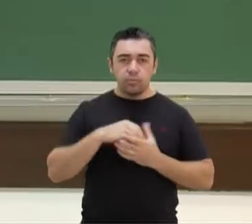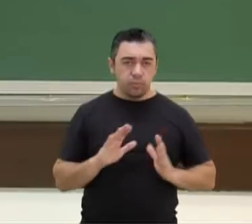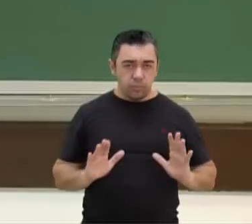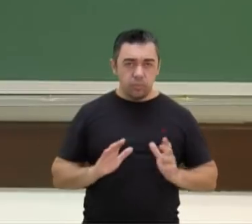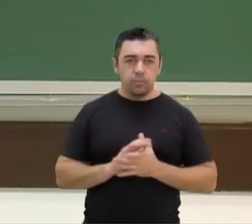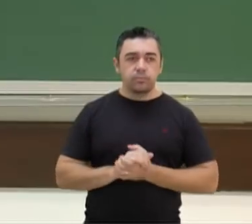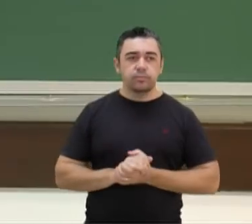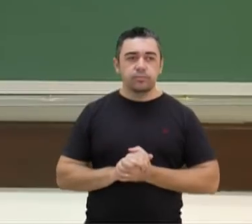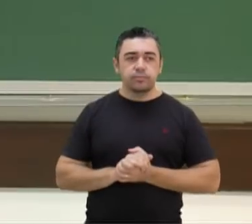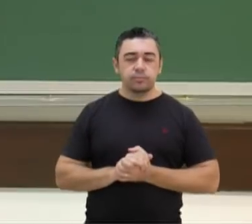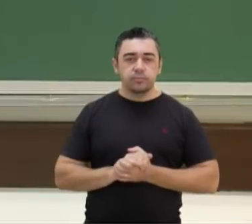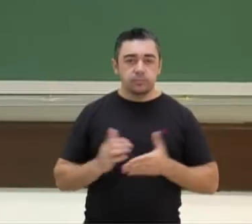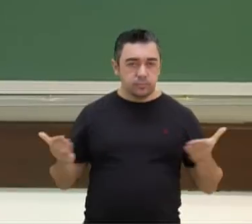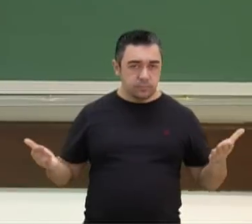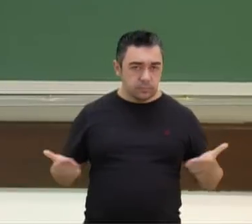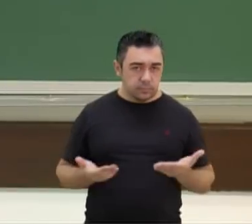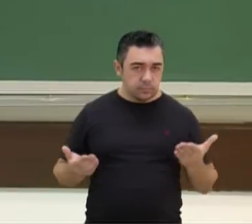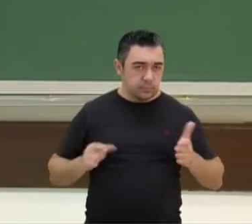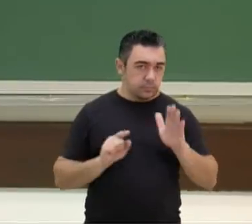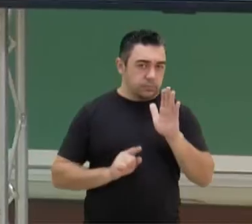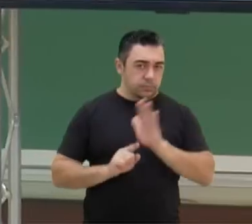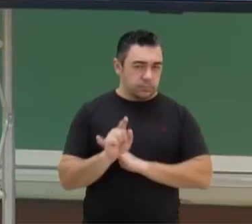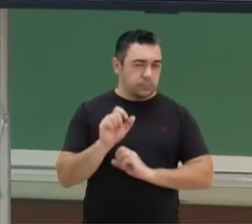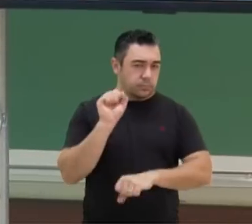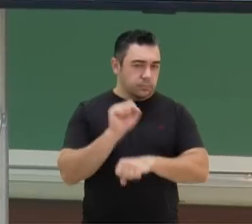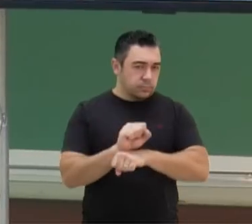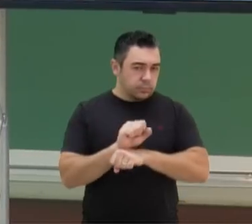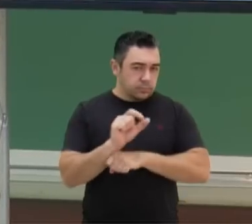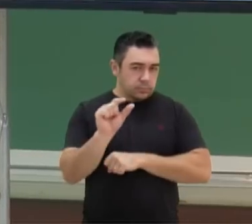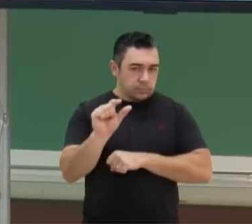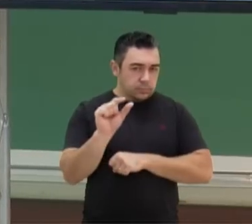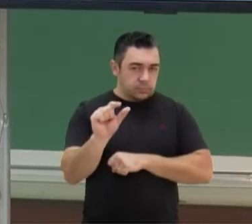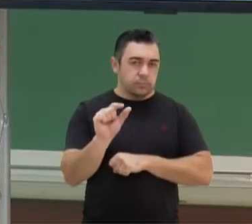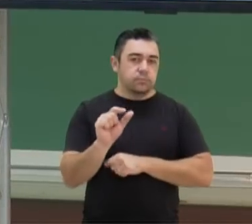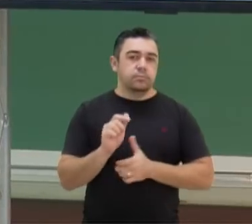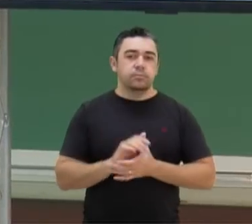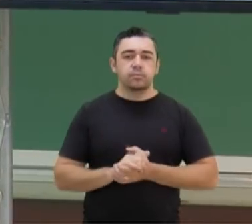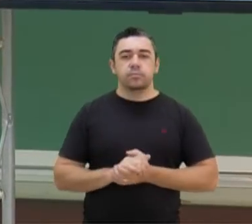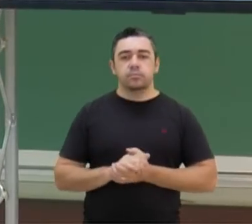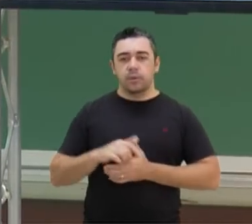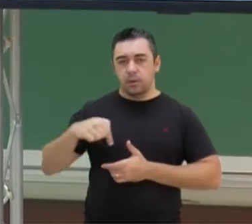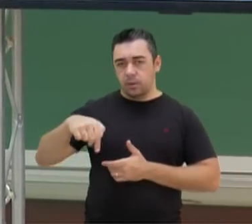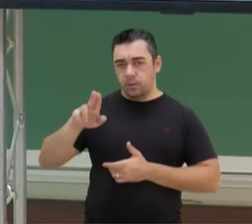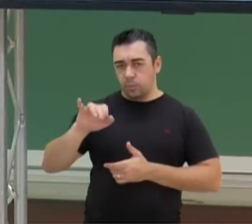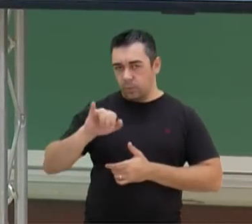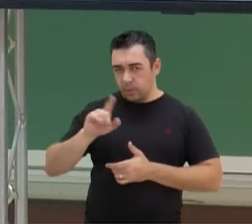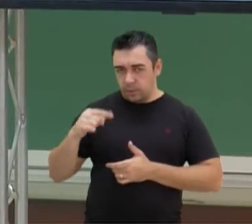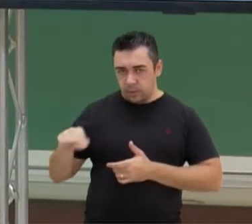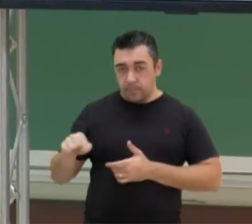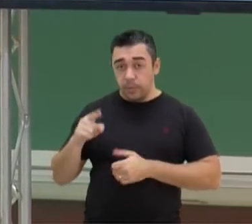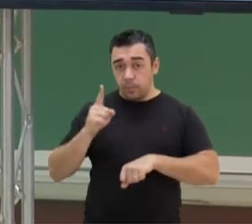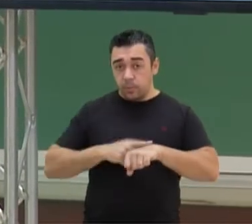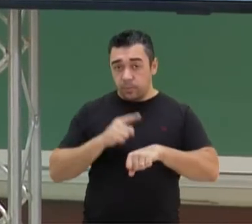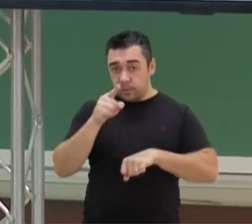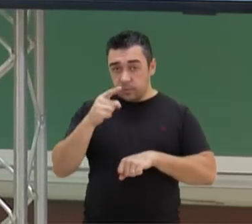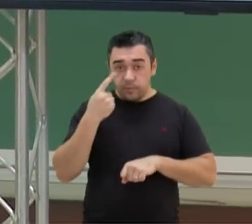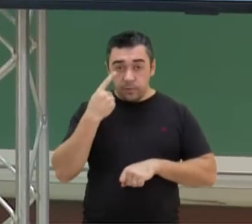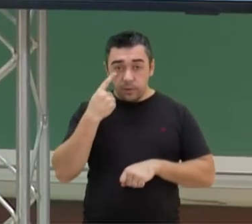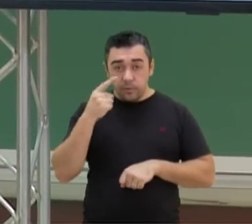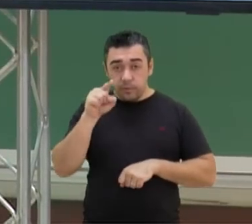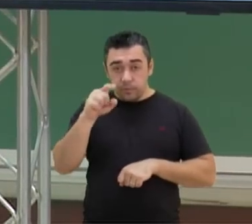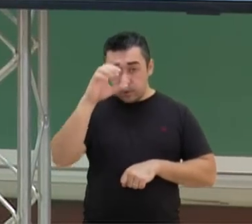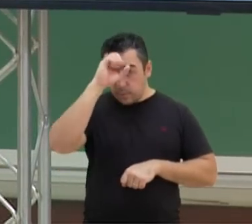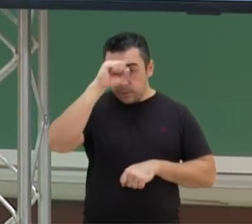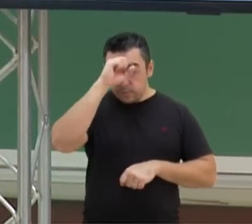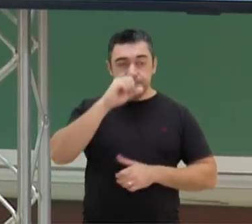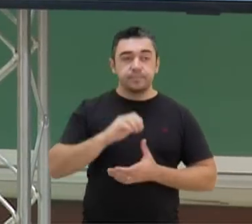bem, vamos parar mais um pouquinho e fazer um quiz. Aquele momento que você vai ver o que você